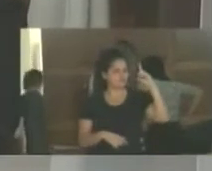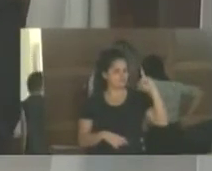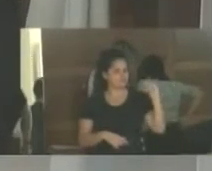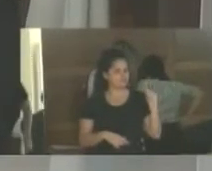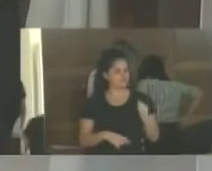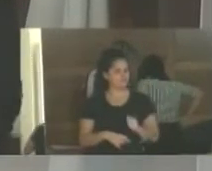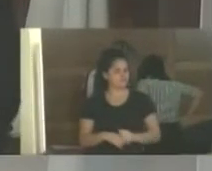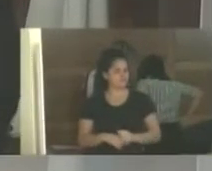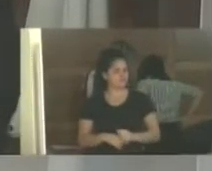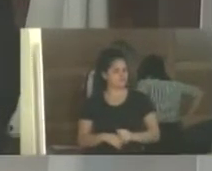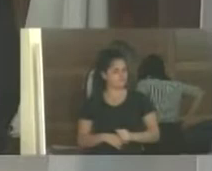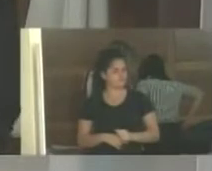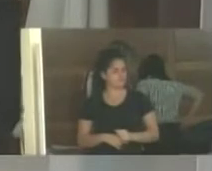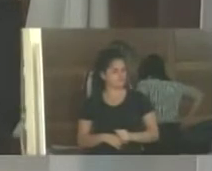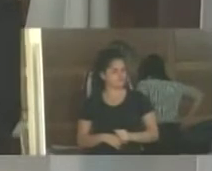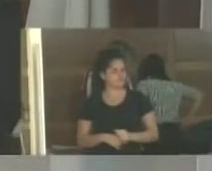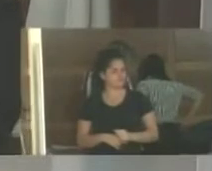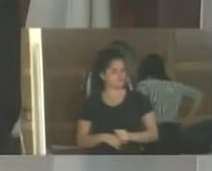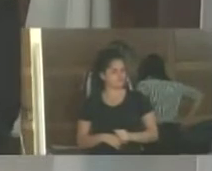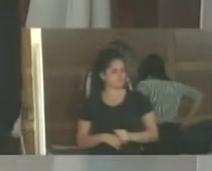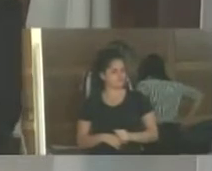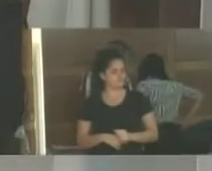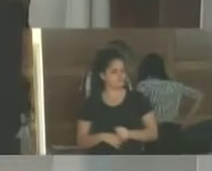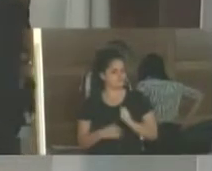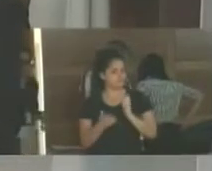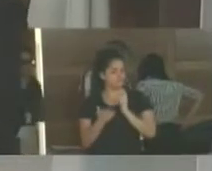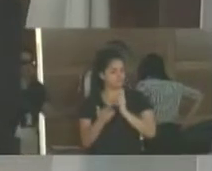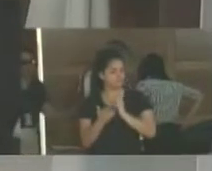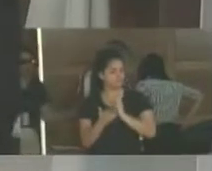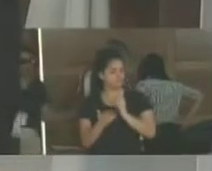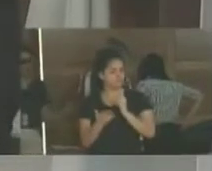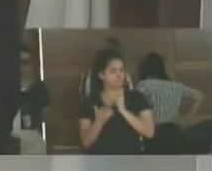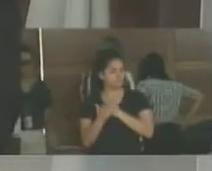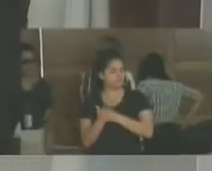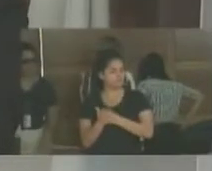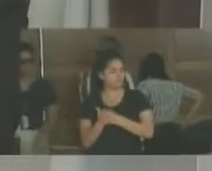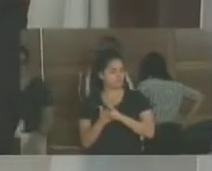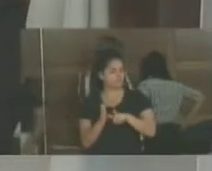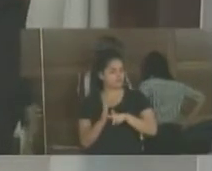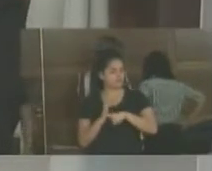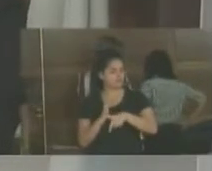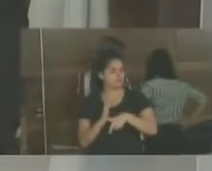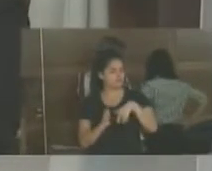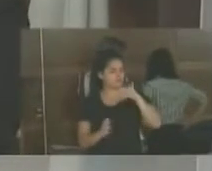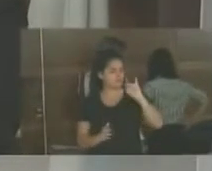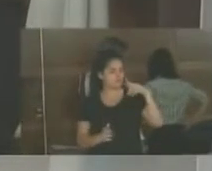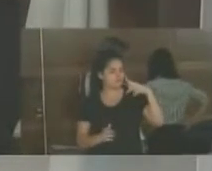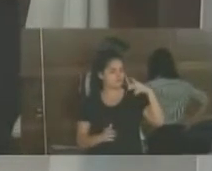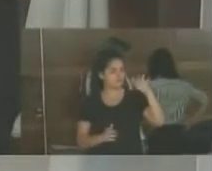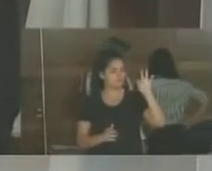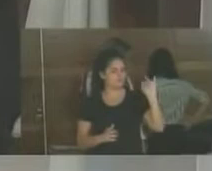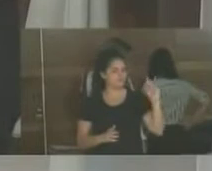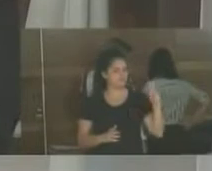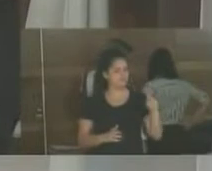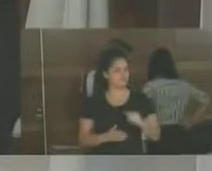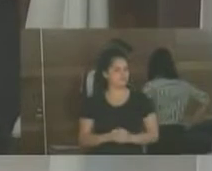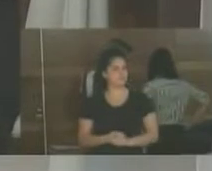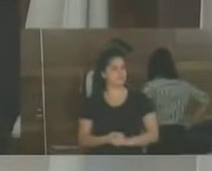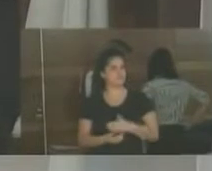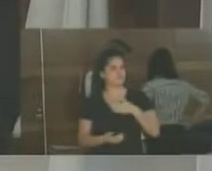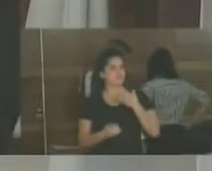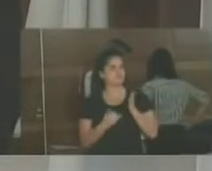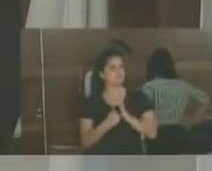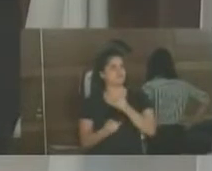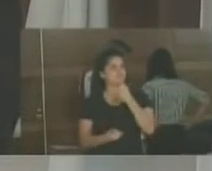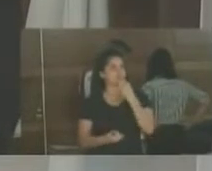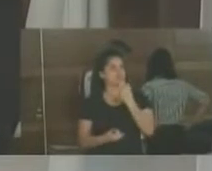no caso do pagamento em atraso do IPTU. E a minha indicação número 2328 pede a redução